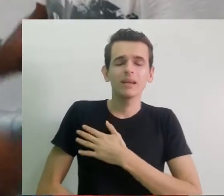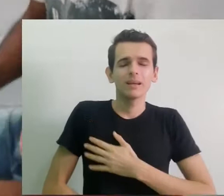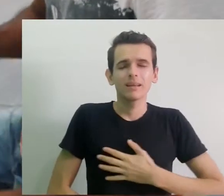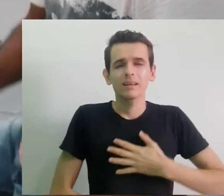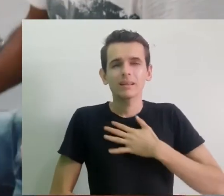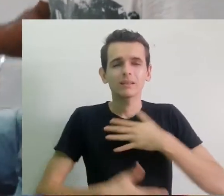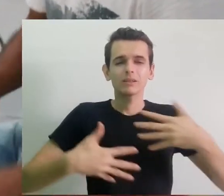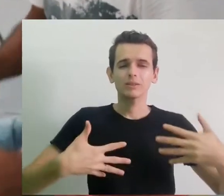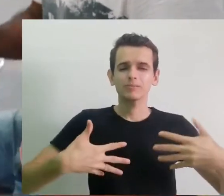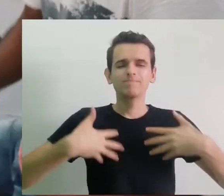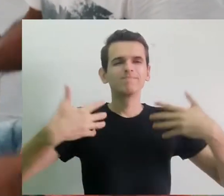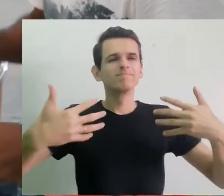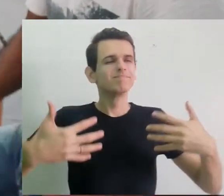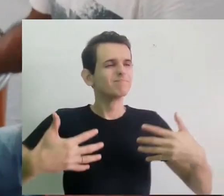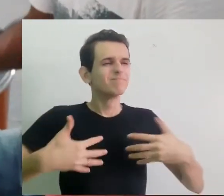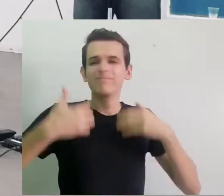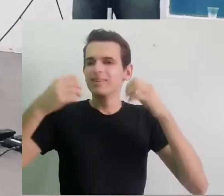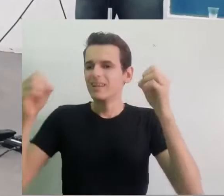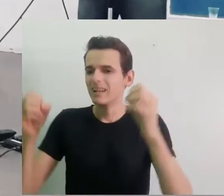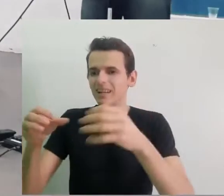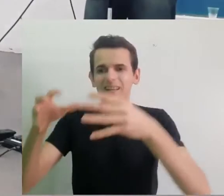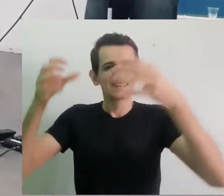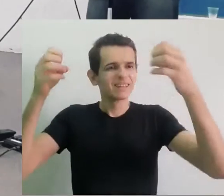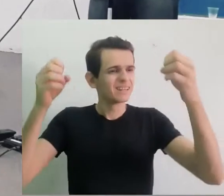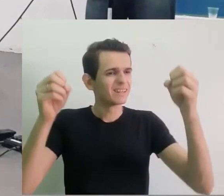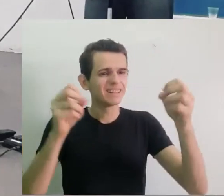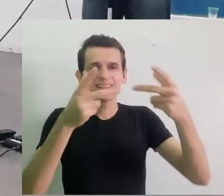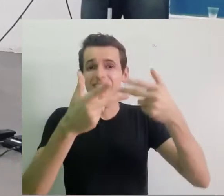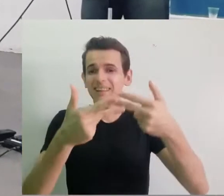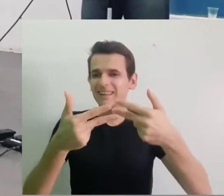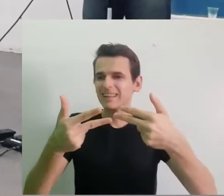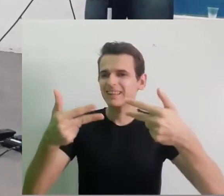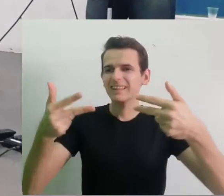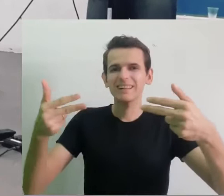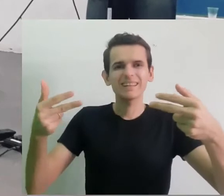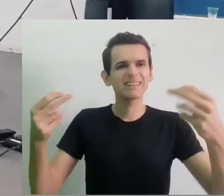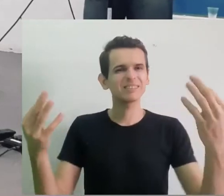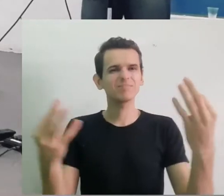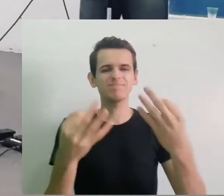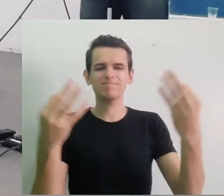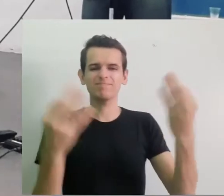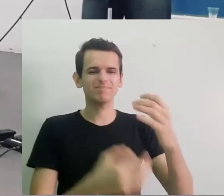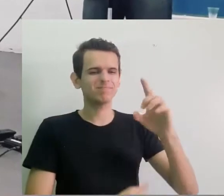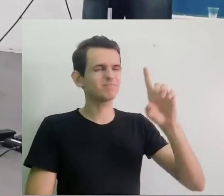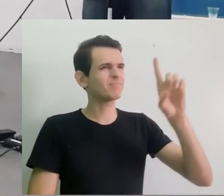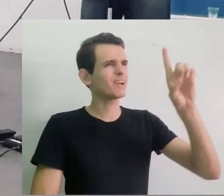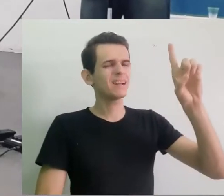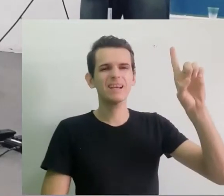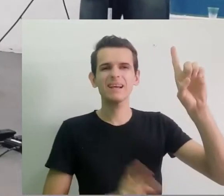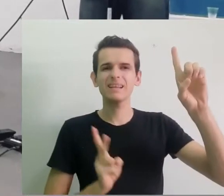Alegre te louvo por teus grandes feitos,